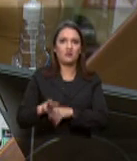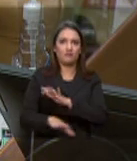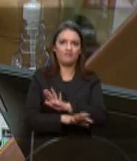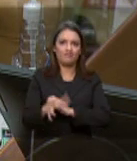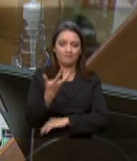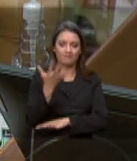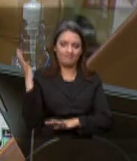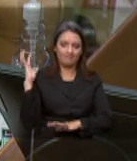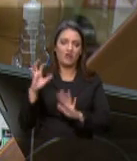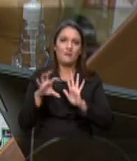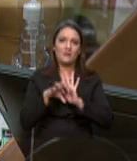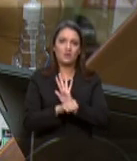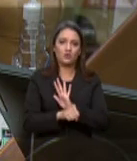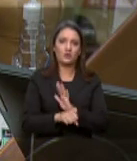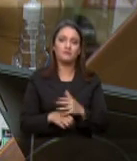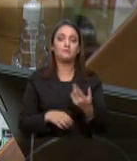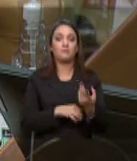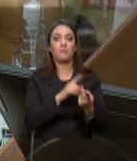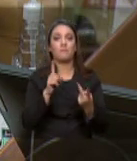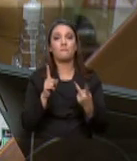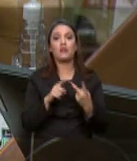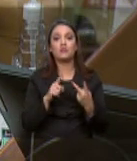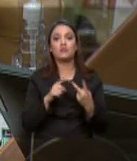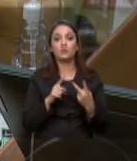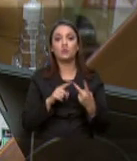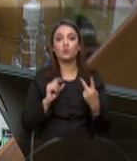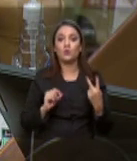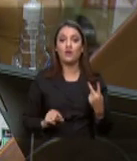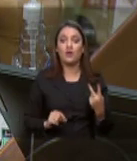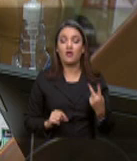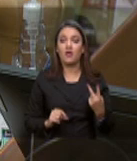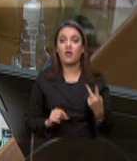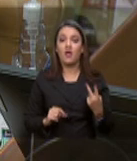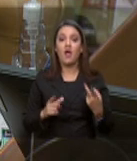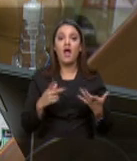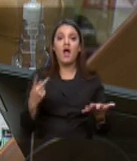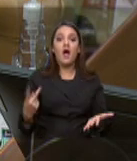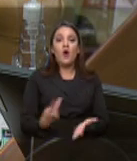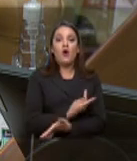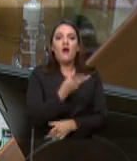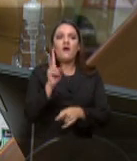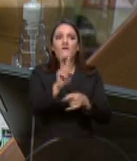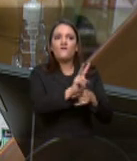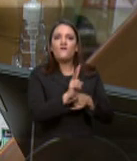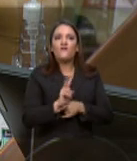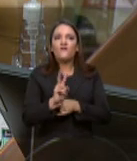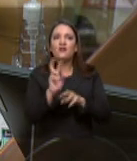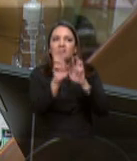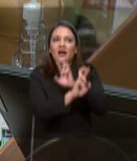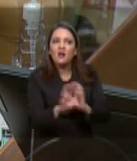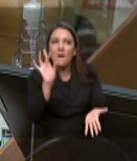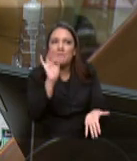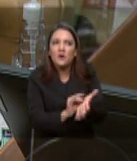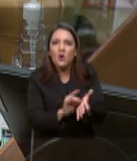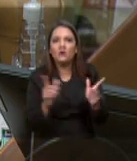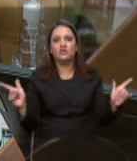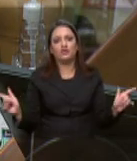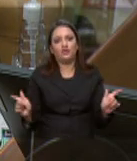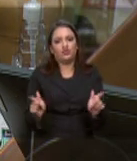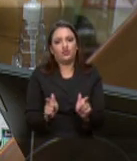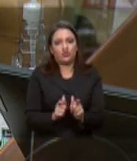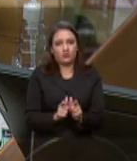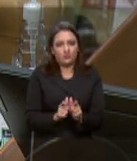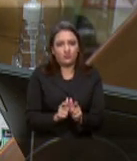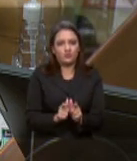amazônica. Em segundo lugar, teria havido uma diminuição da fiscalização efetiva, eficiente. Como eu